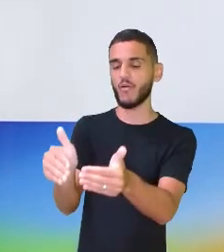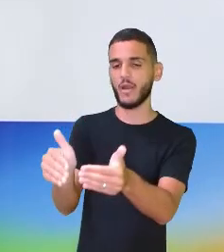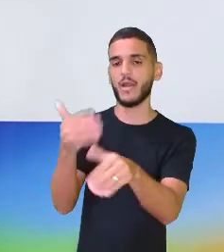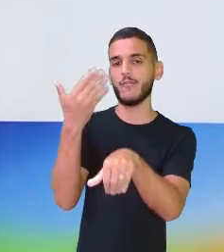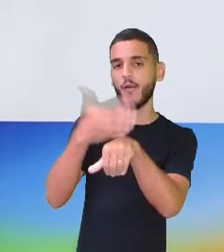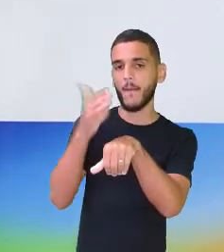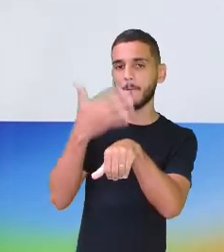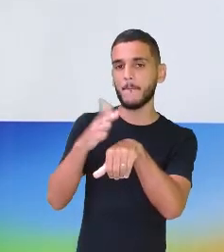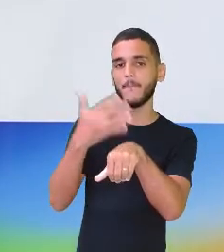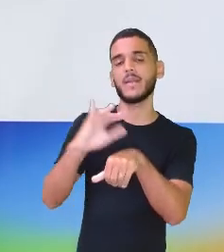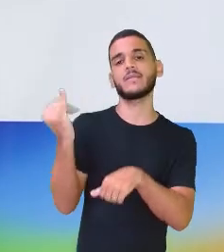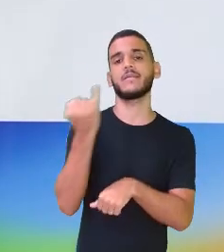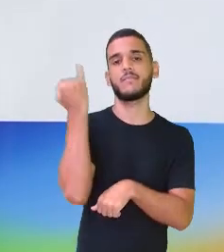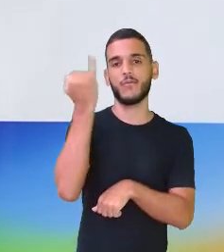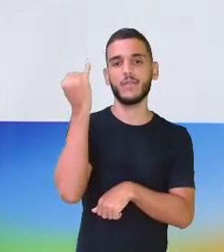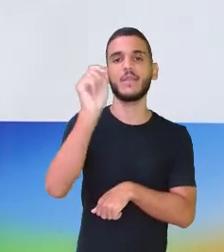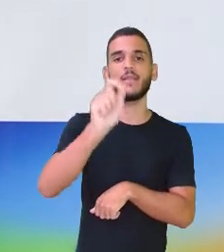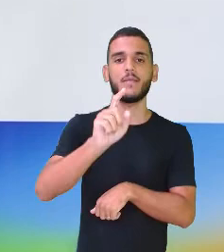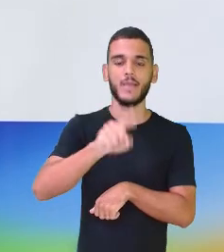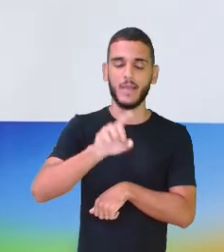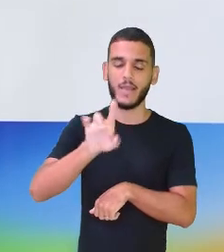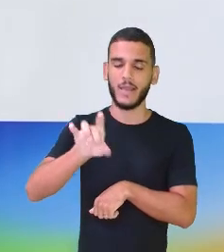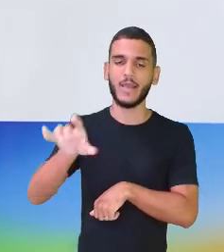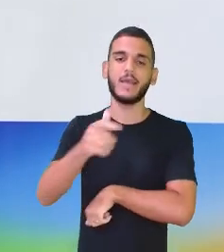realmente significativa para esse estudante.